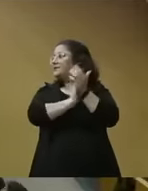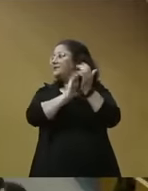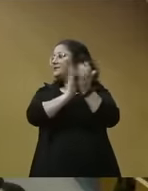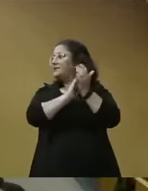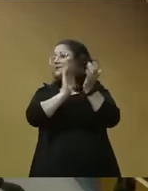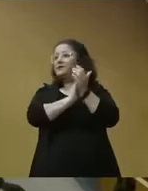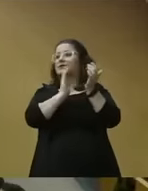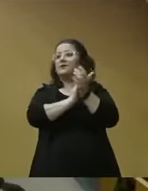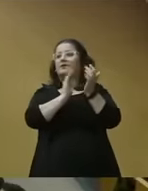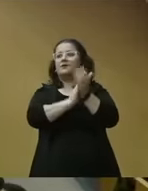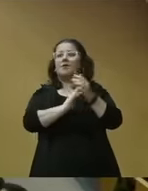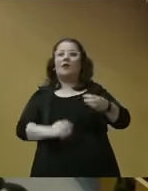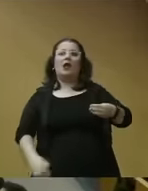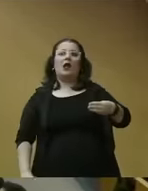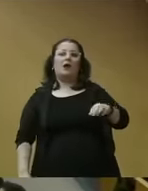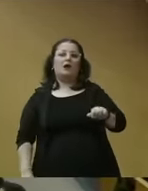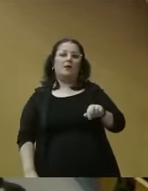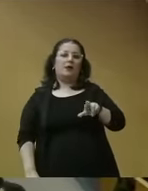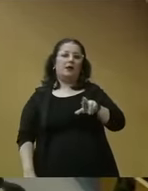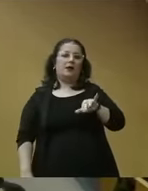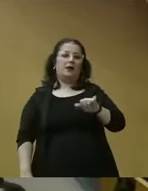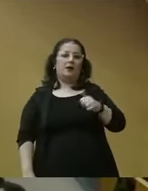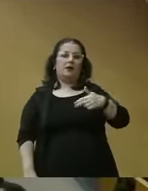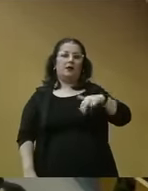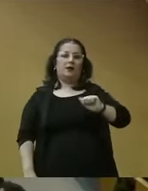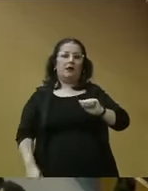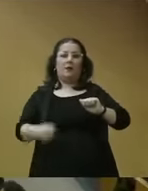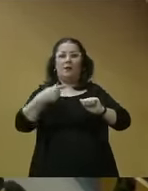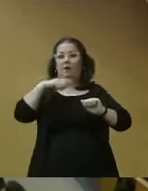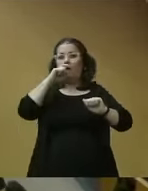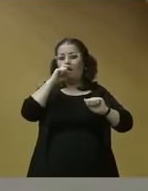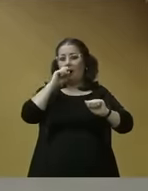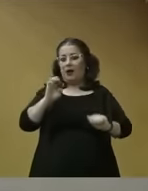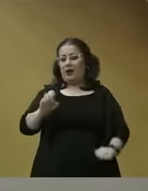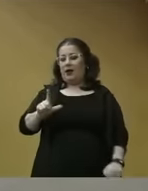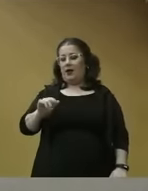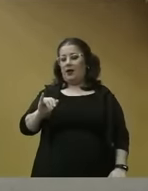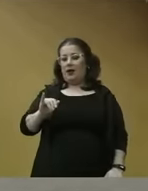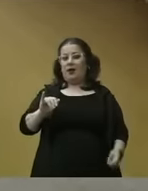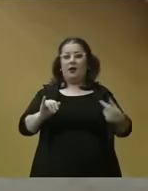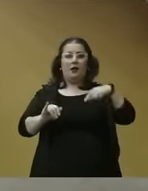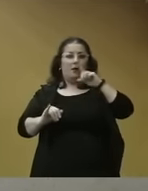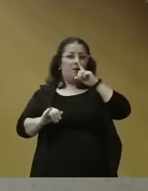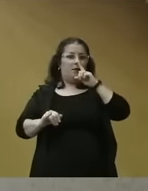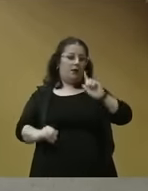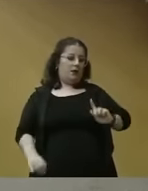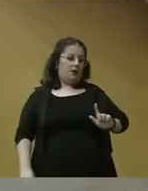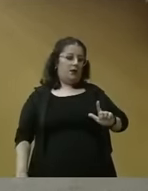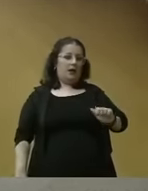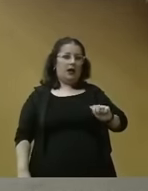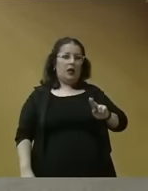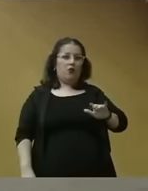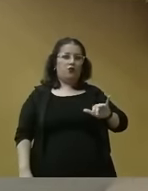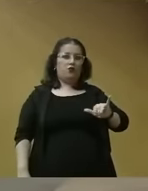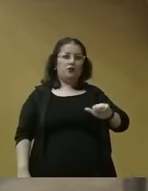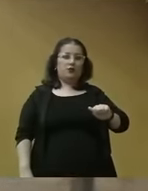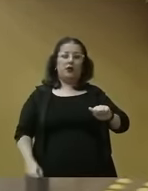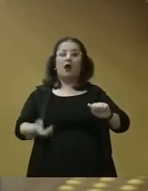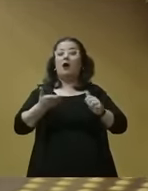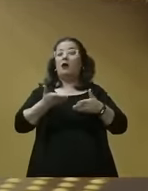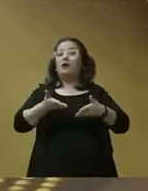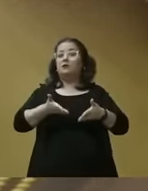try. Mariana Pinto da Mota Gomes, filha de Elida Mota Gomes e Gláucia Gonçalves Pinto,